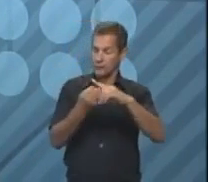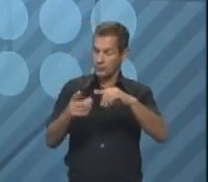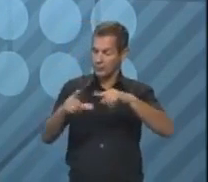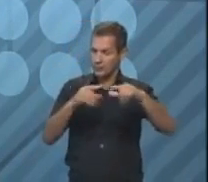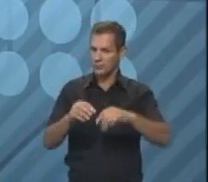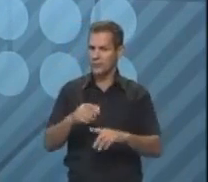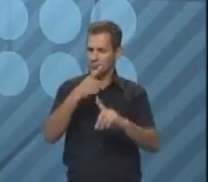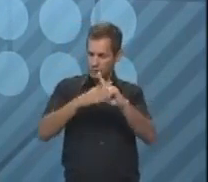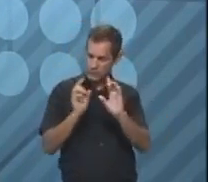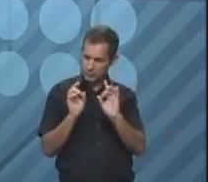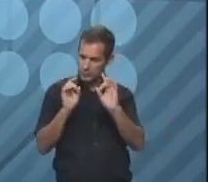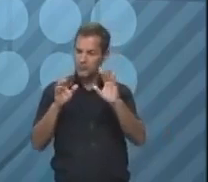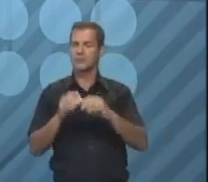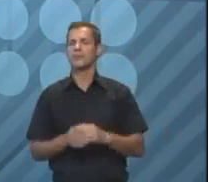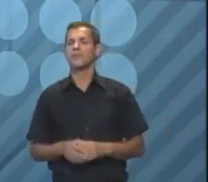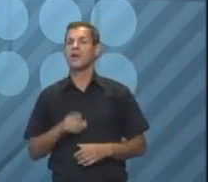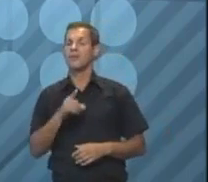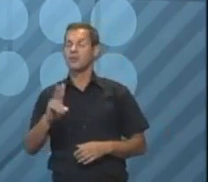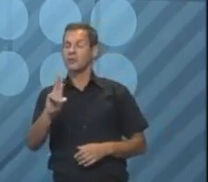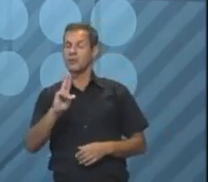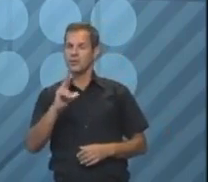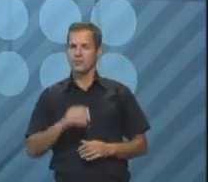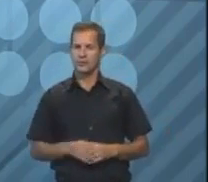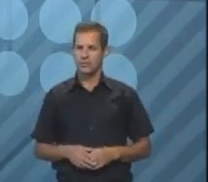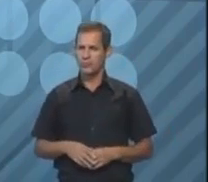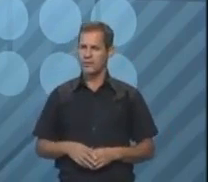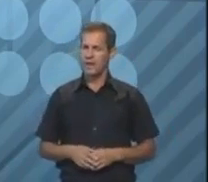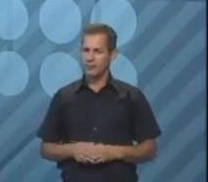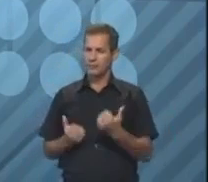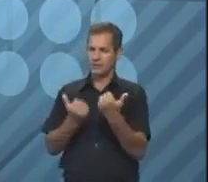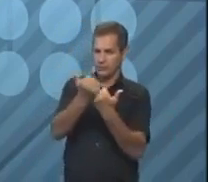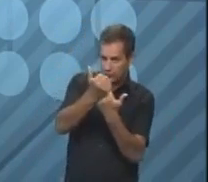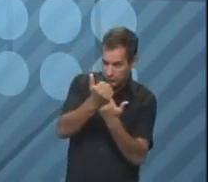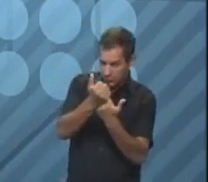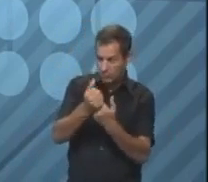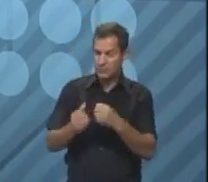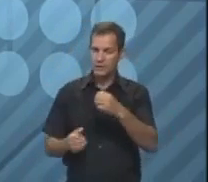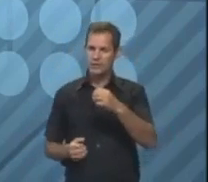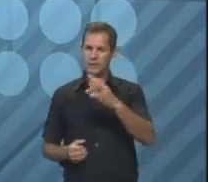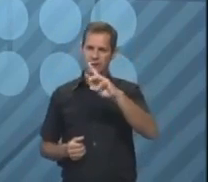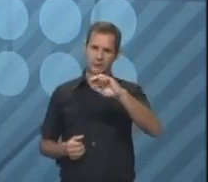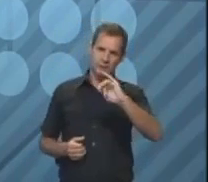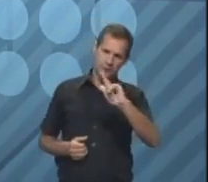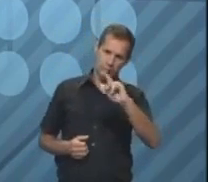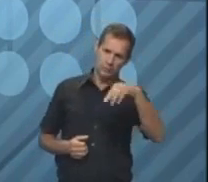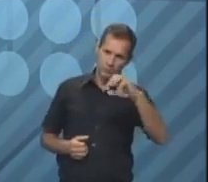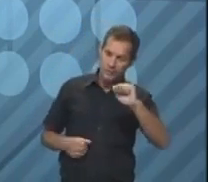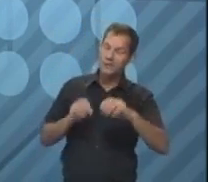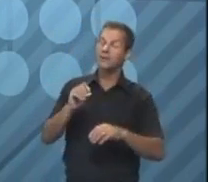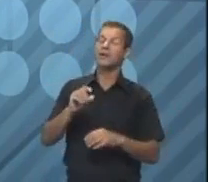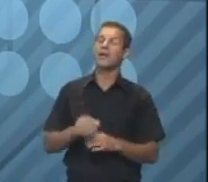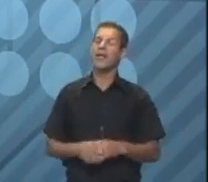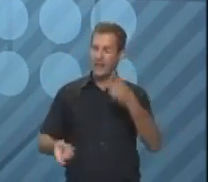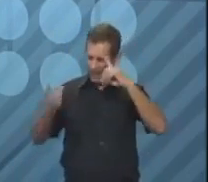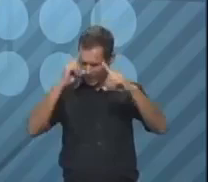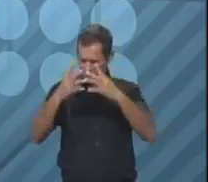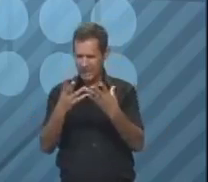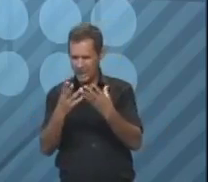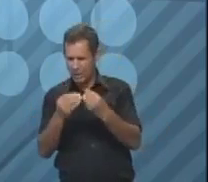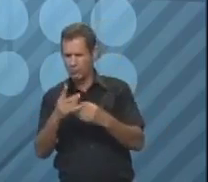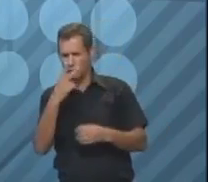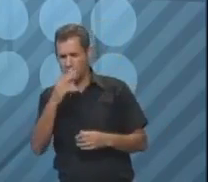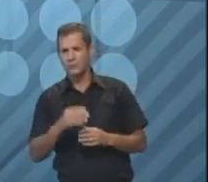nós vamos ter um tipo específico, você utiliza a substituição trigonométrica. O que é a substituição trigonométrica? A ideia é